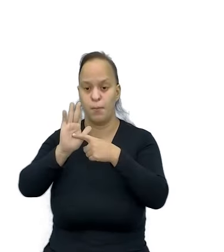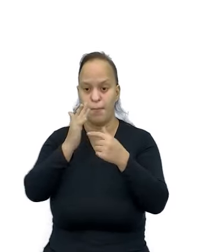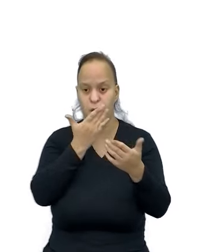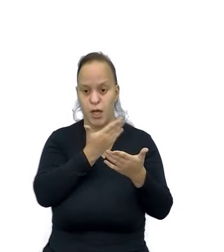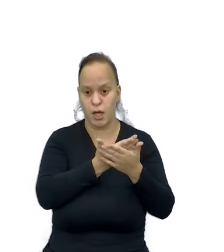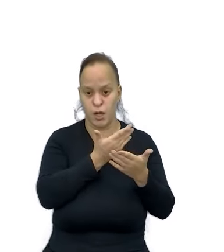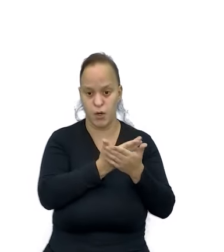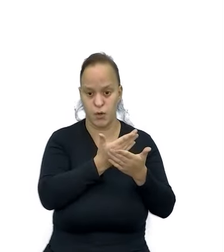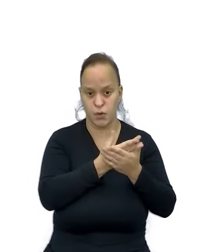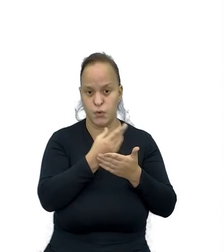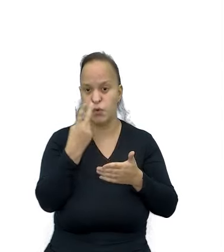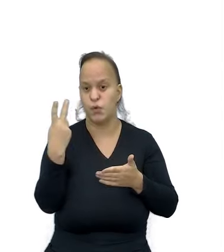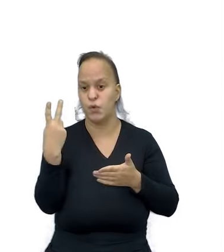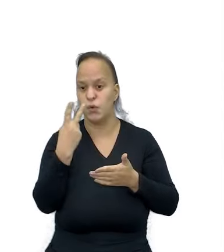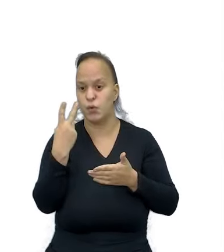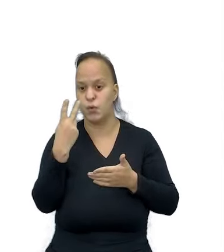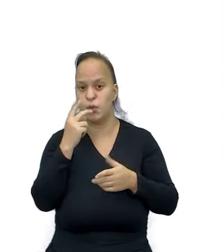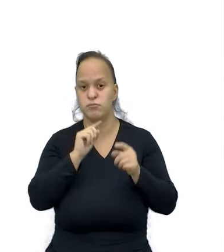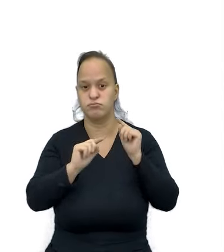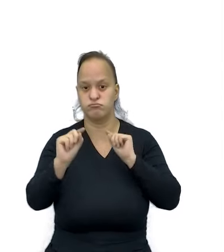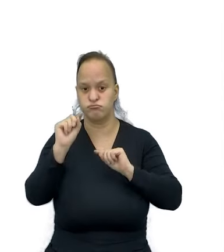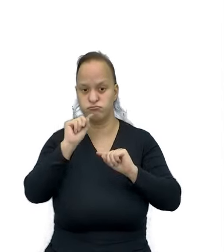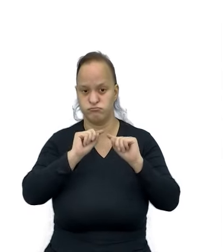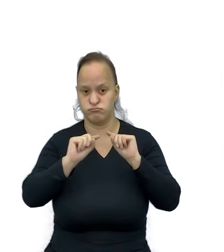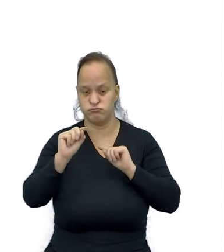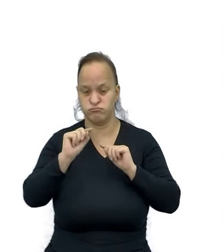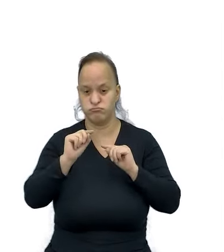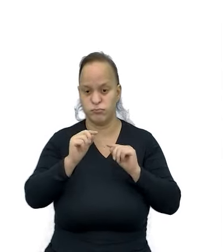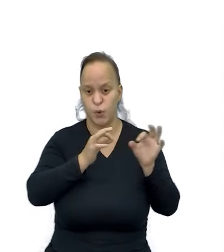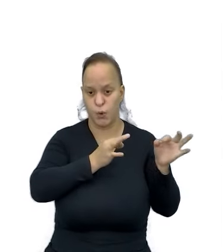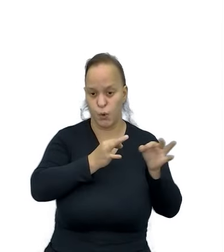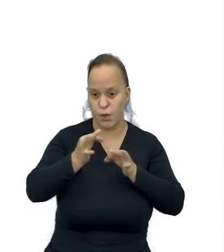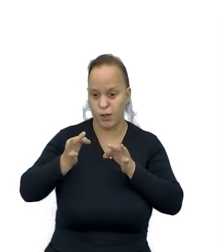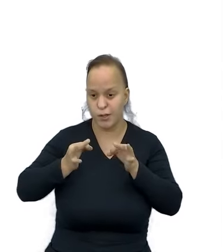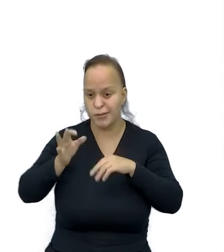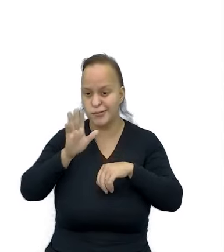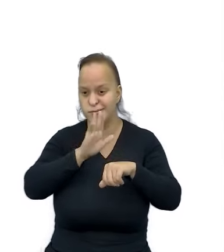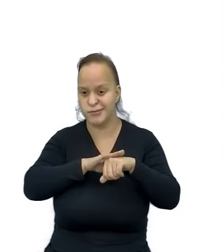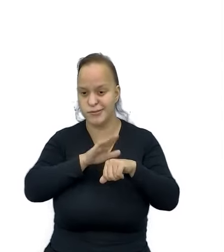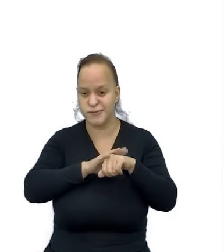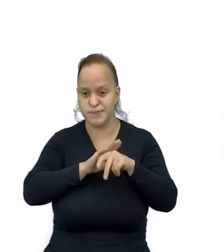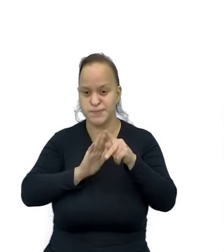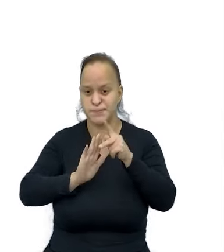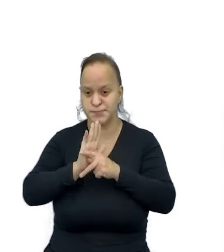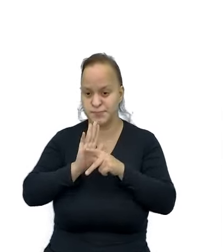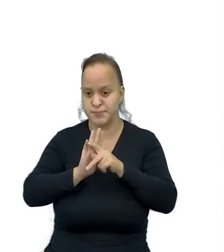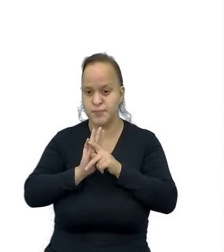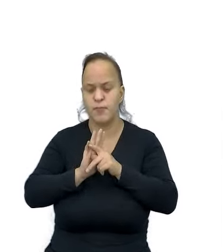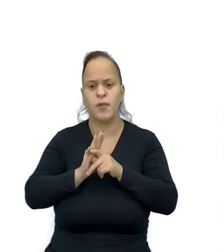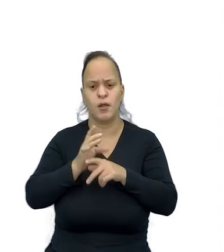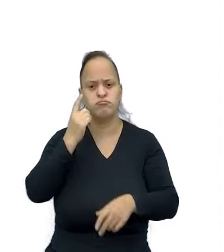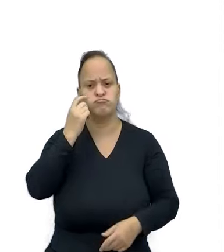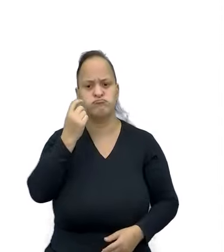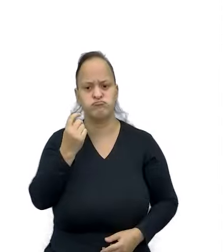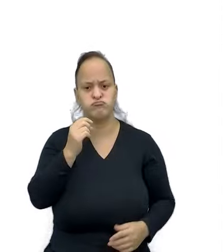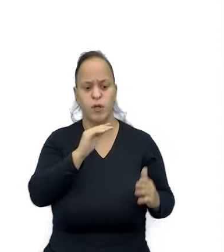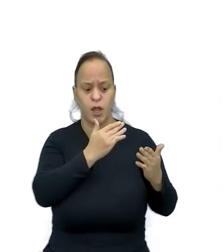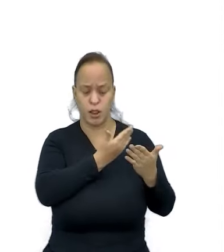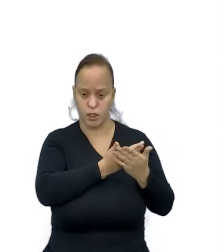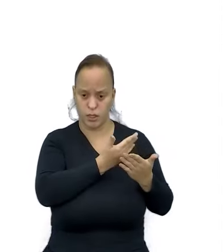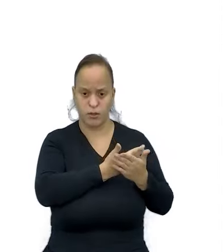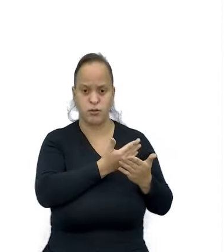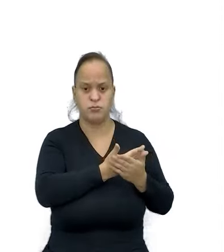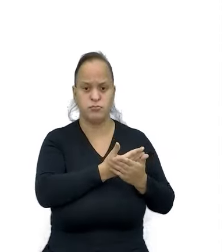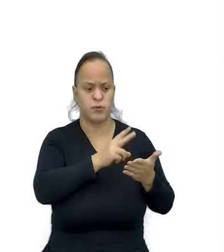2, que é fazendo planos, né? E é interessante que nessa aula ele vai partir, então,